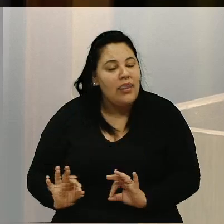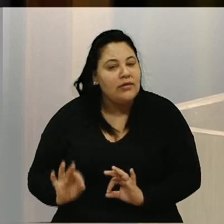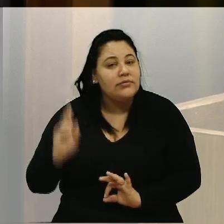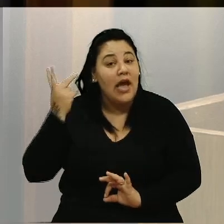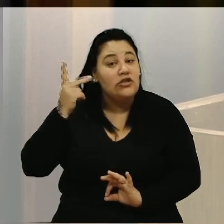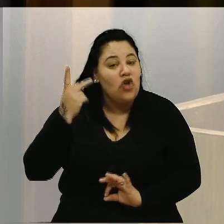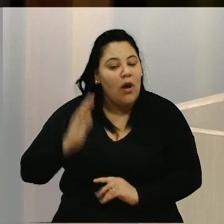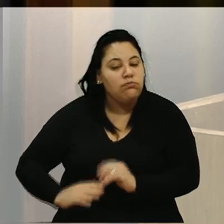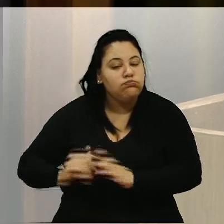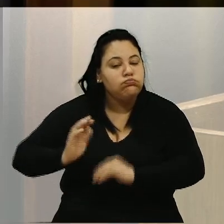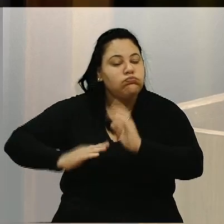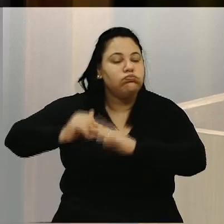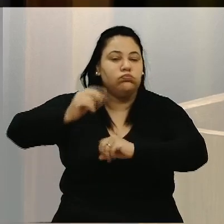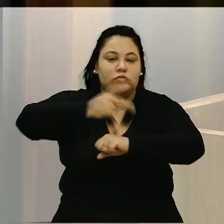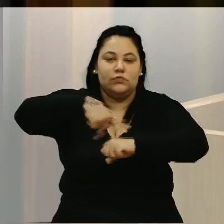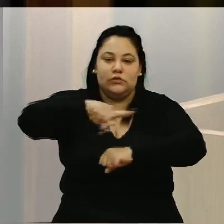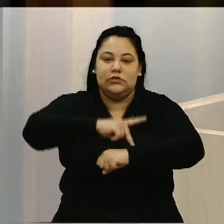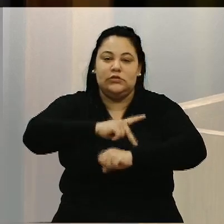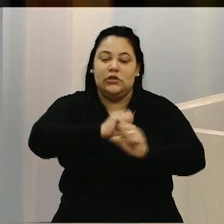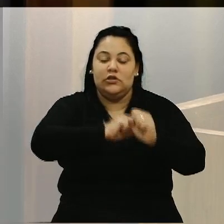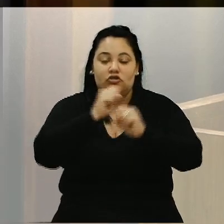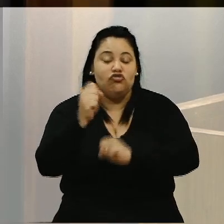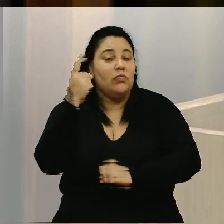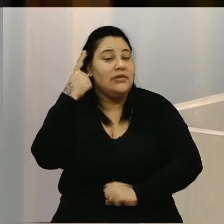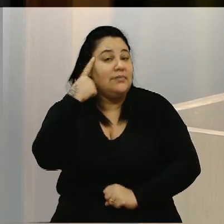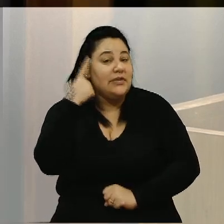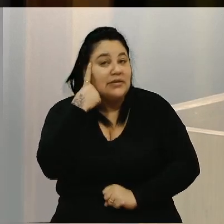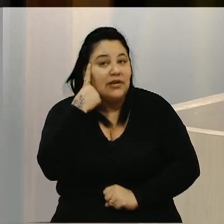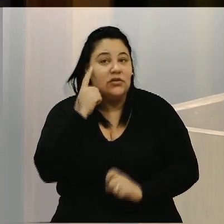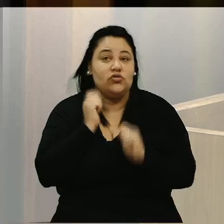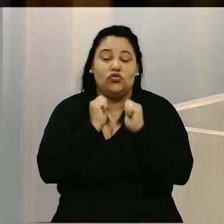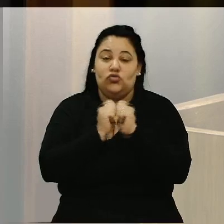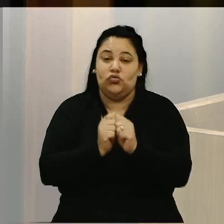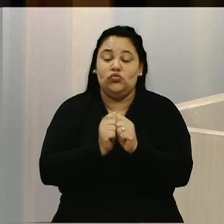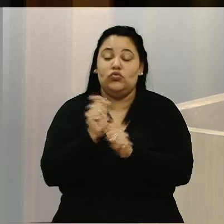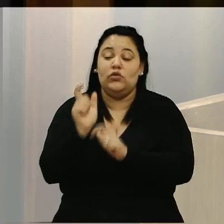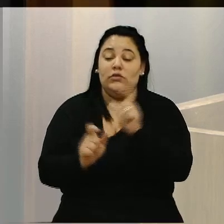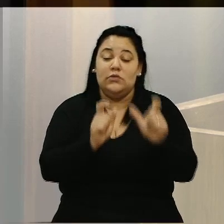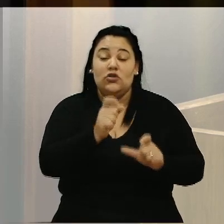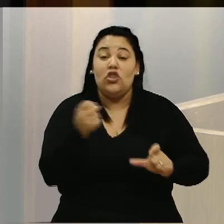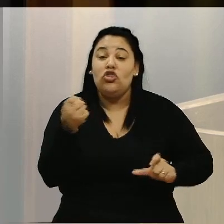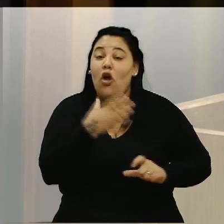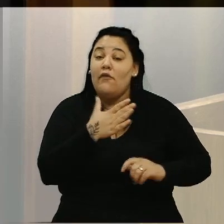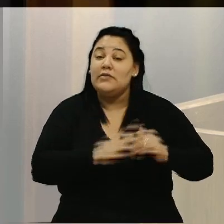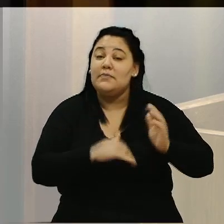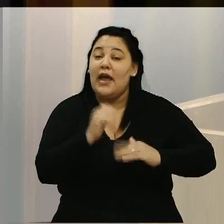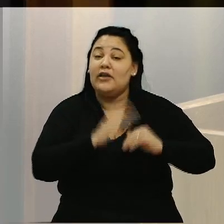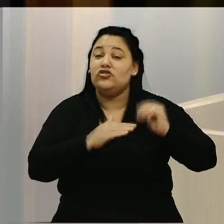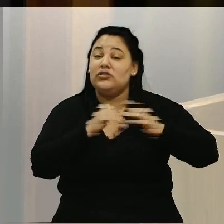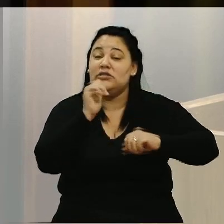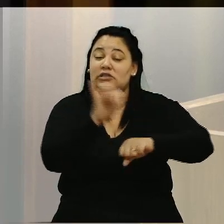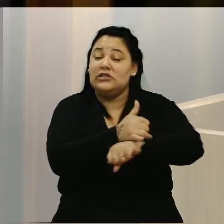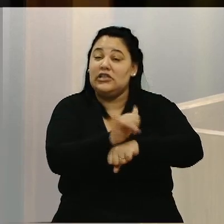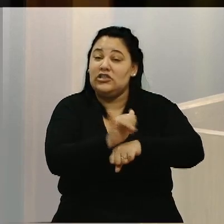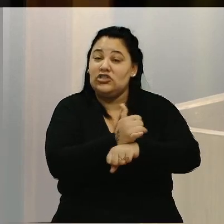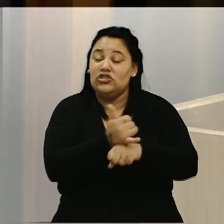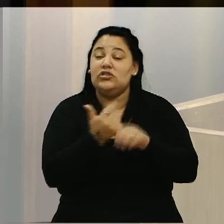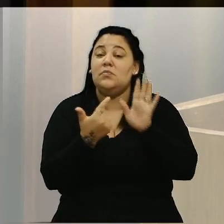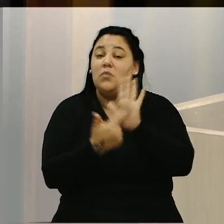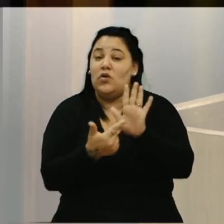país, para que a gente possa refletir, a partir disso, novas práticas que se demonstram